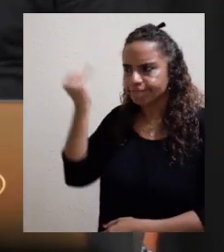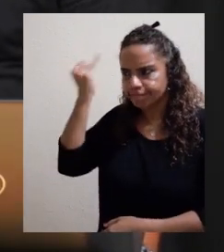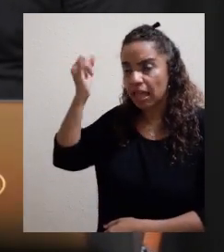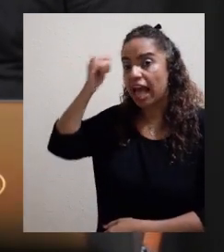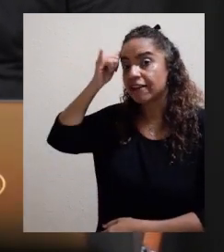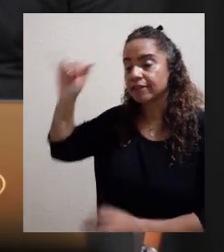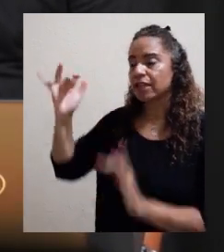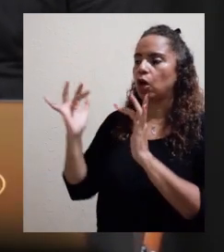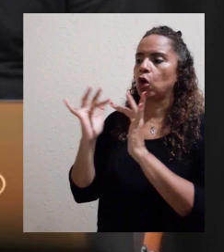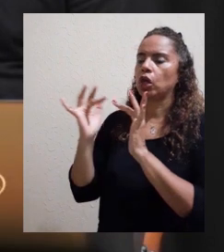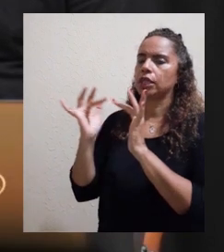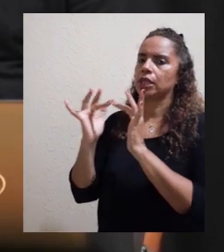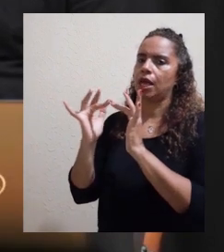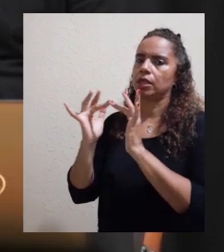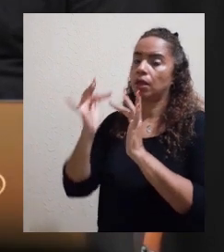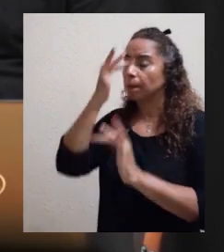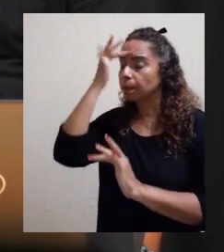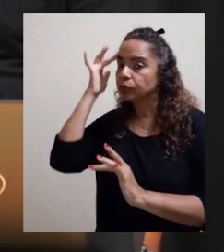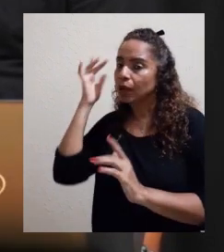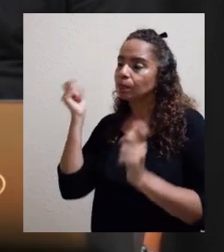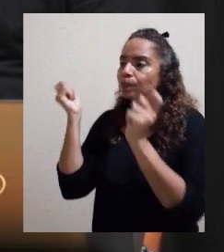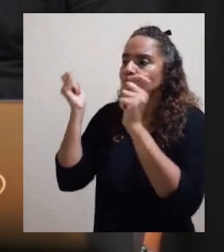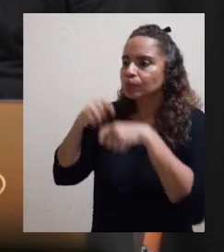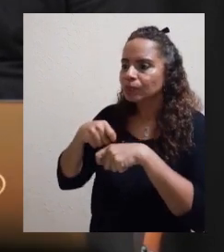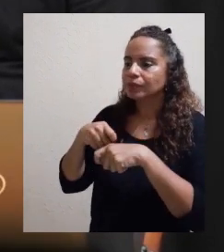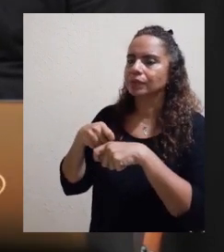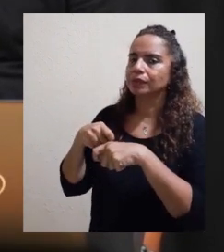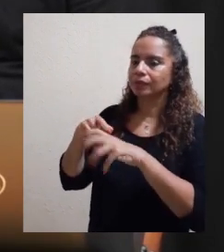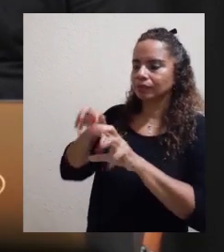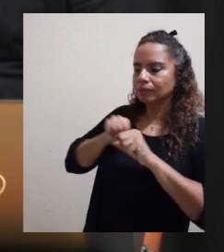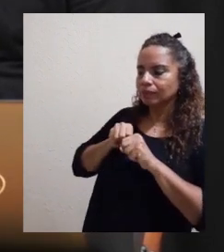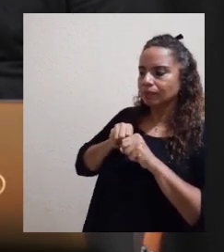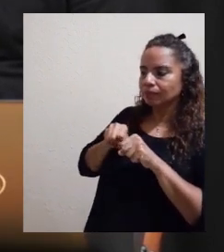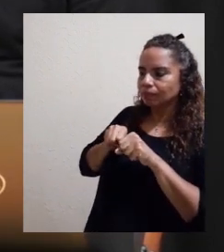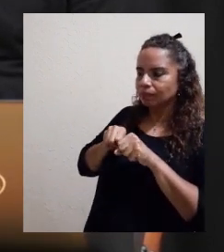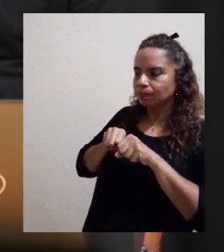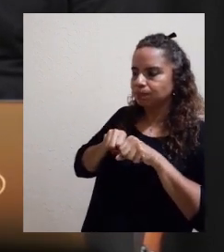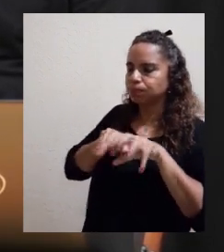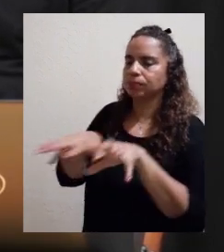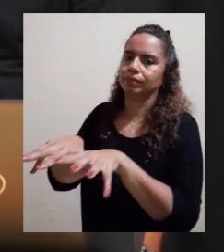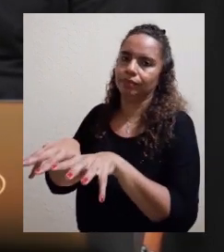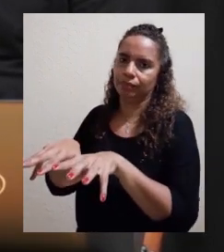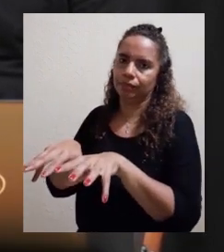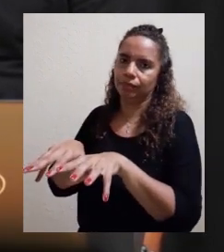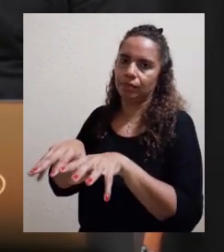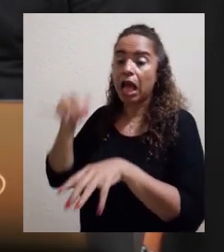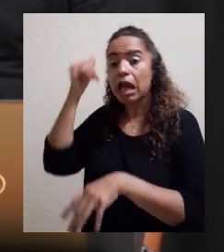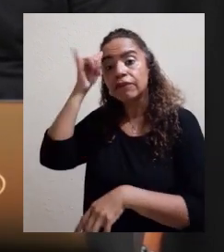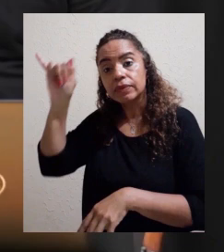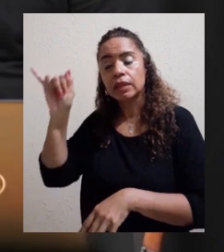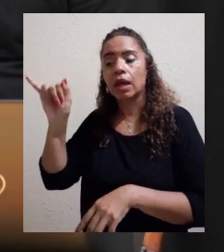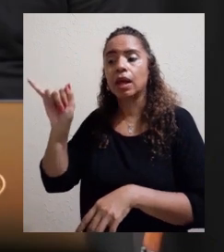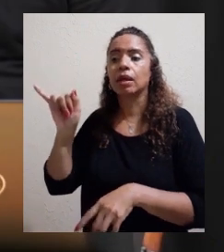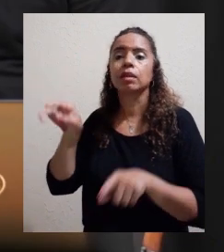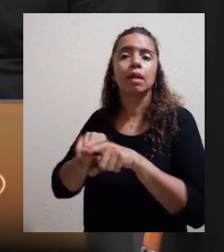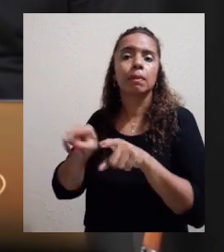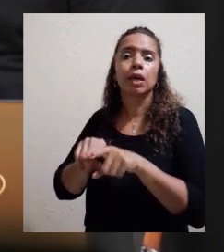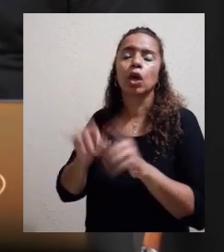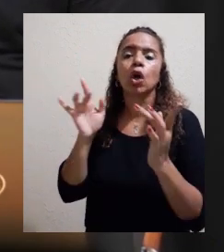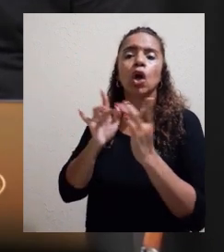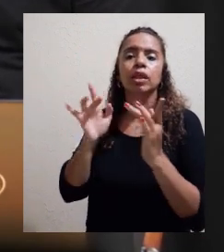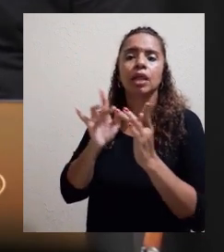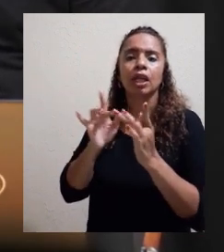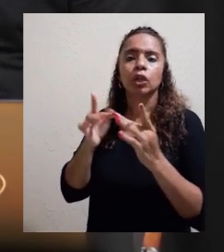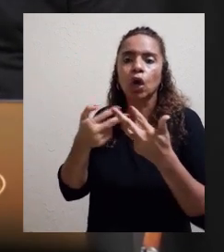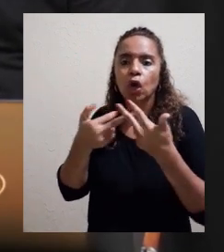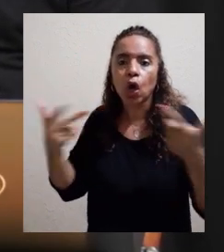evitar contato direto com pessoas que podem ser vetores do vírus para esse indivíduo e evitar contato com superfícies